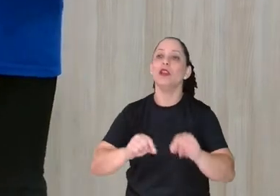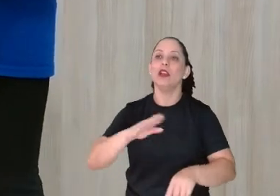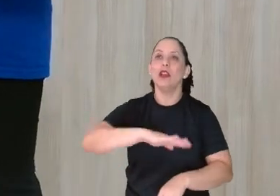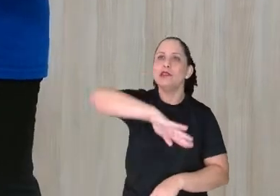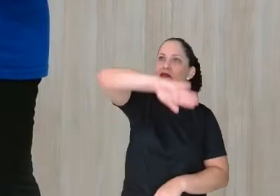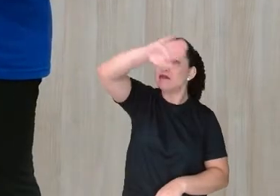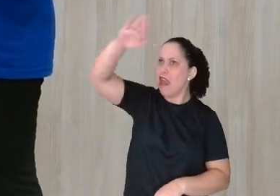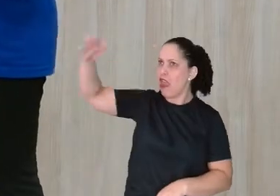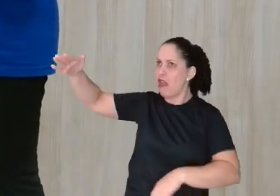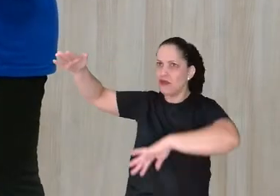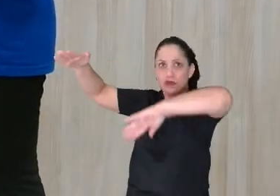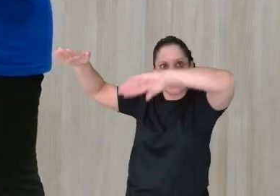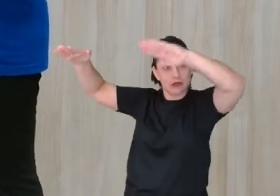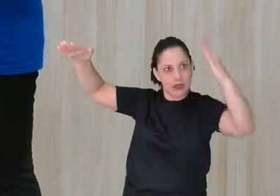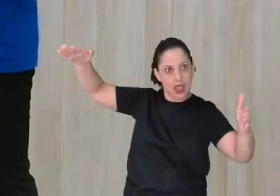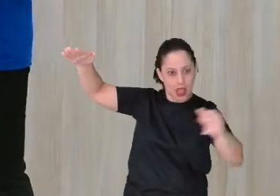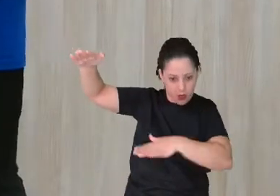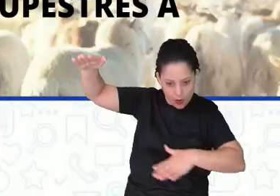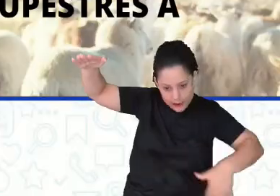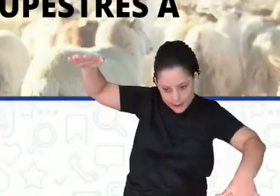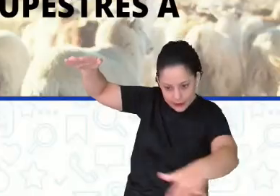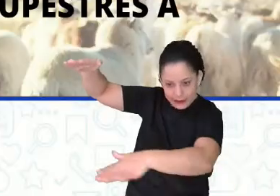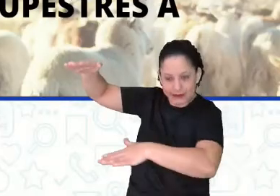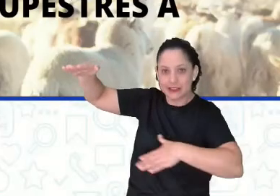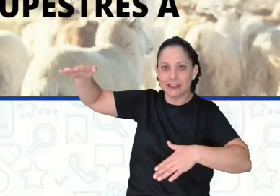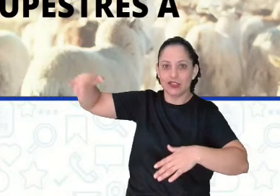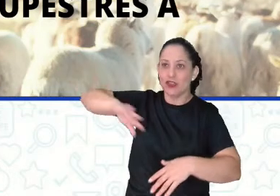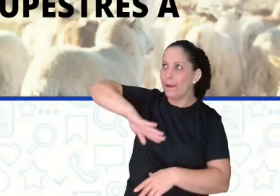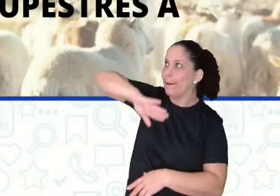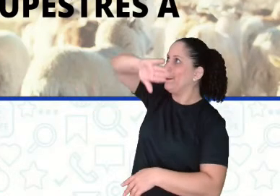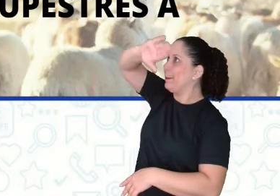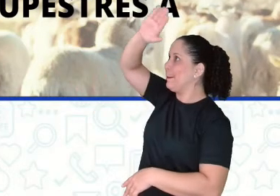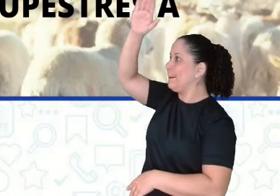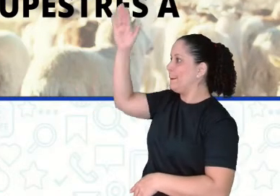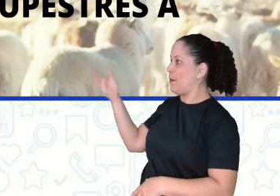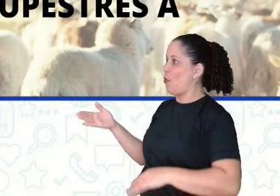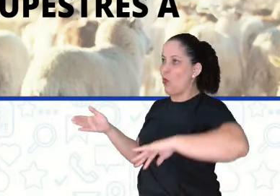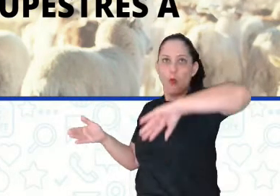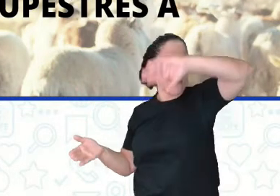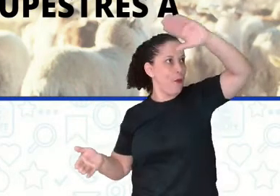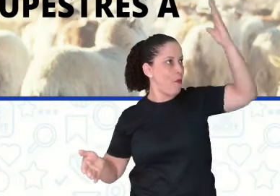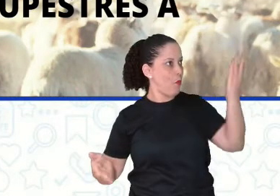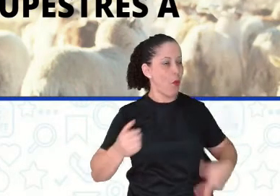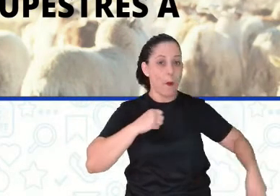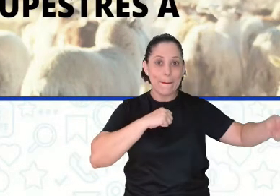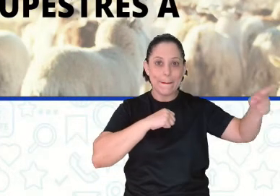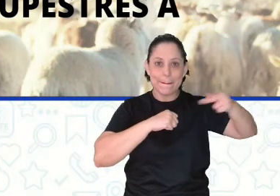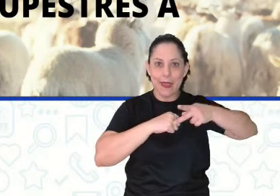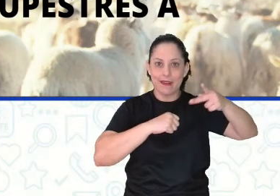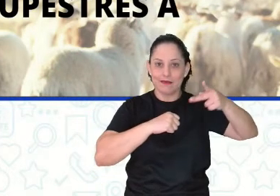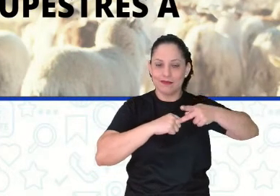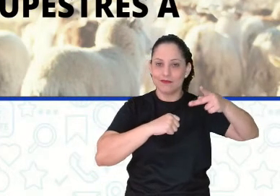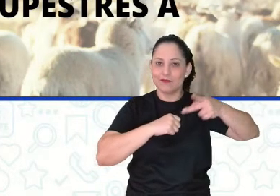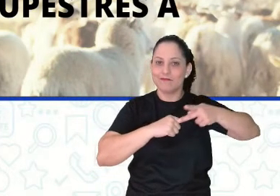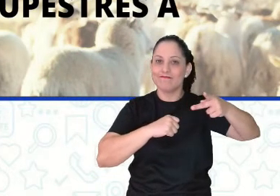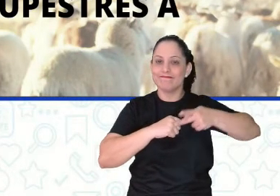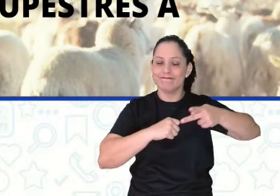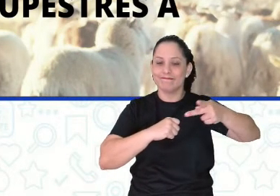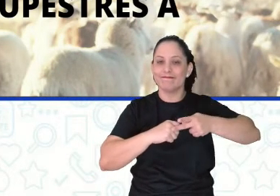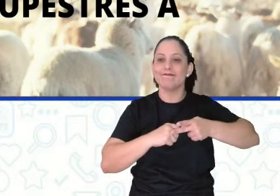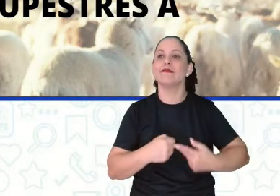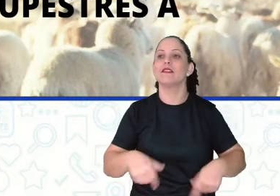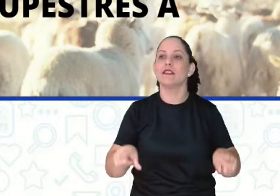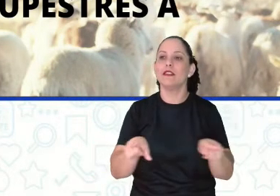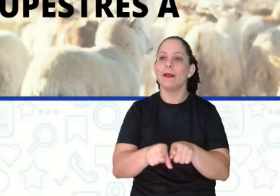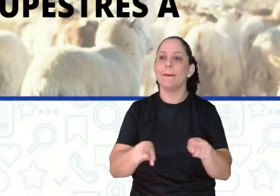a planície. A gente vai encontrar morros rupestres, que são morros de rochas, como se fossem paredões de rochas. E vamos